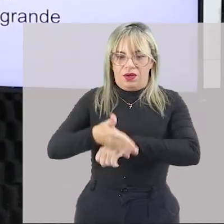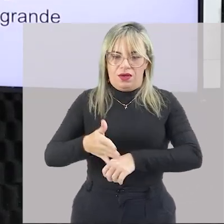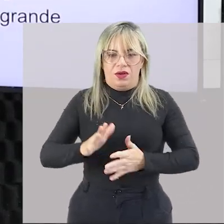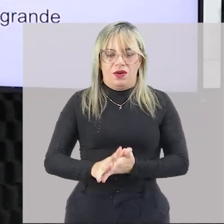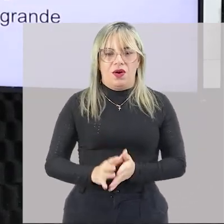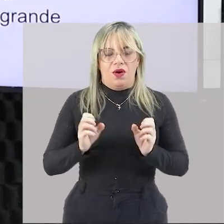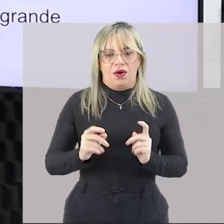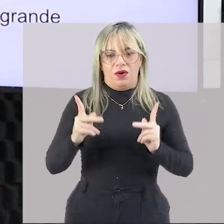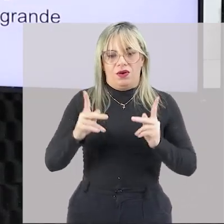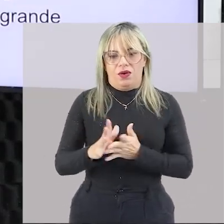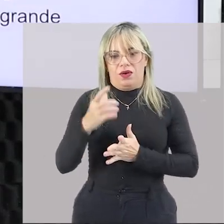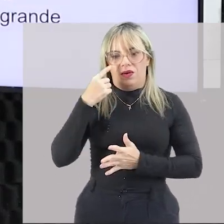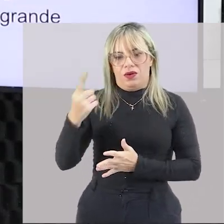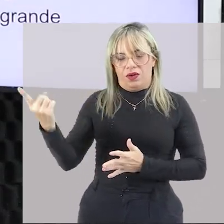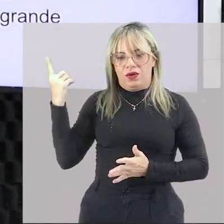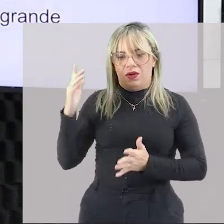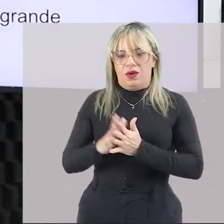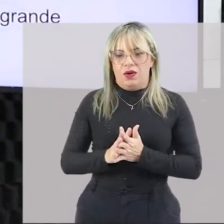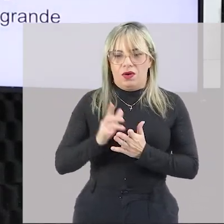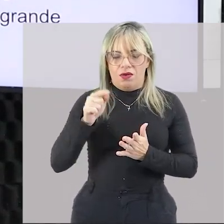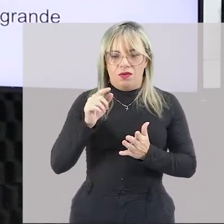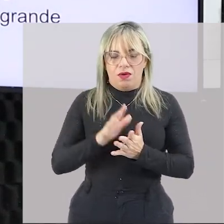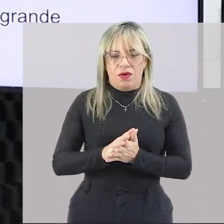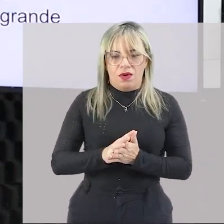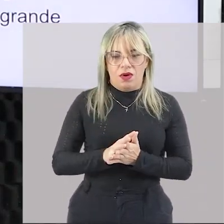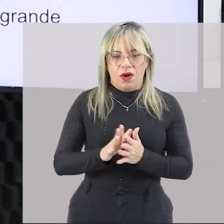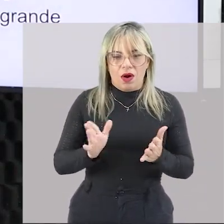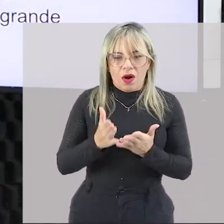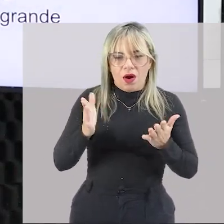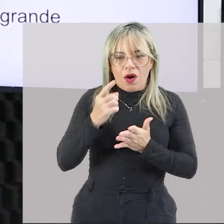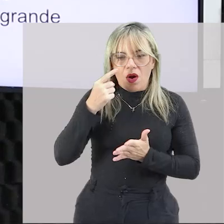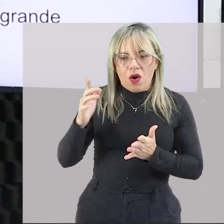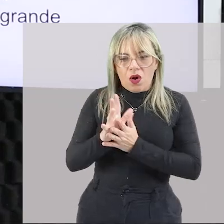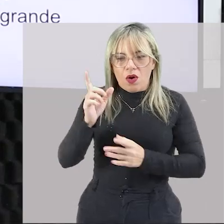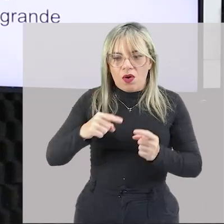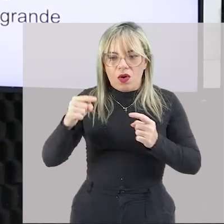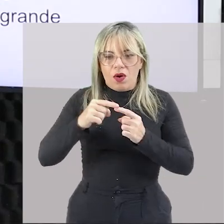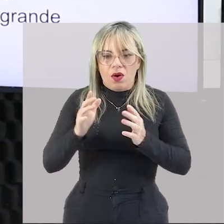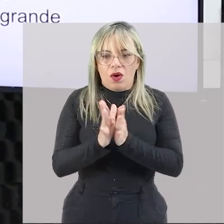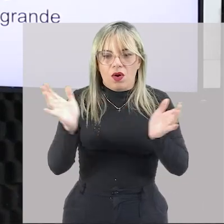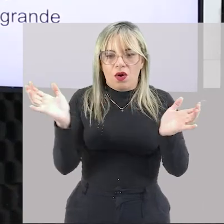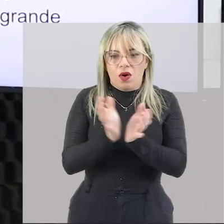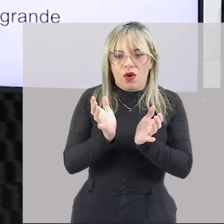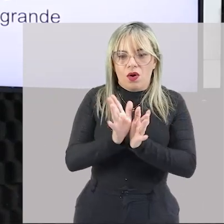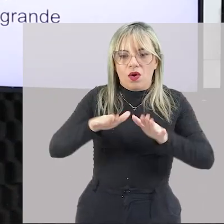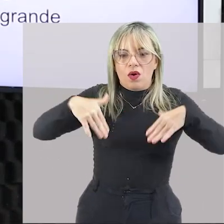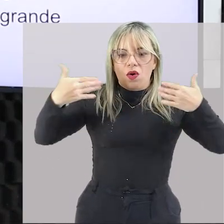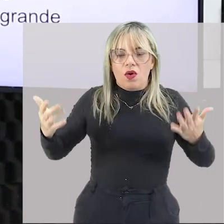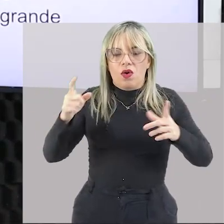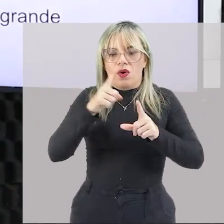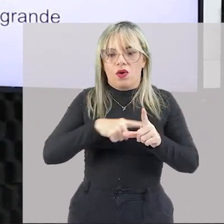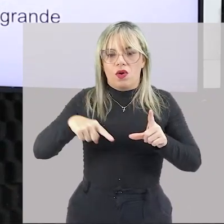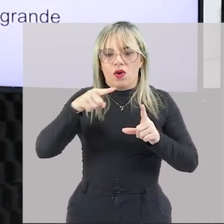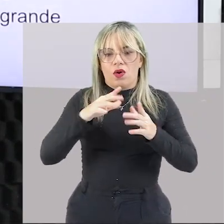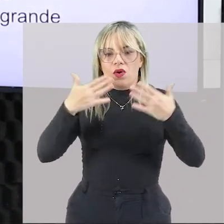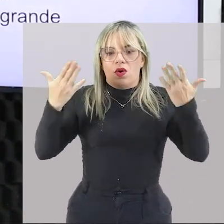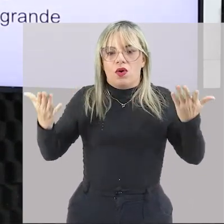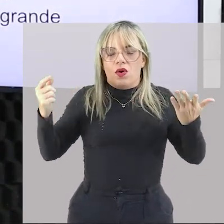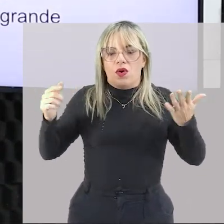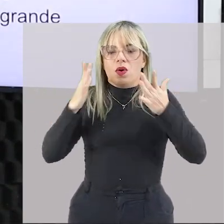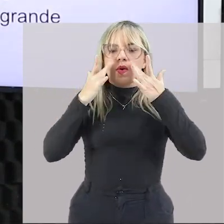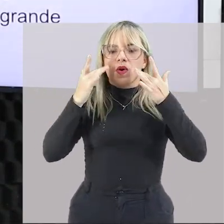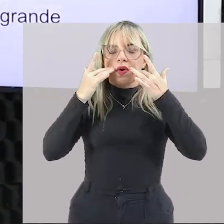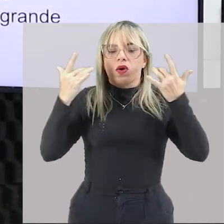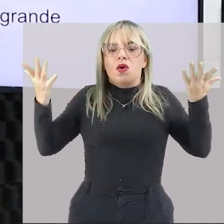beleza? Nesse caso, a provocação e o objetivo do grupo era colocar em debate em torno da obra